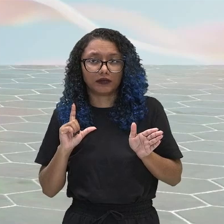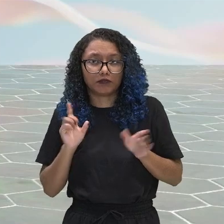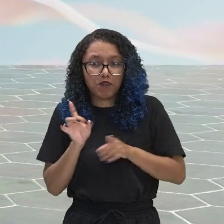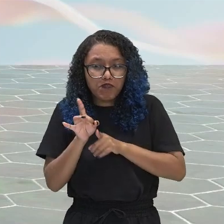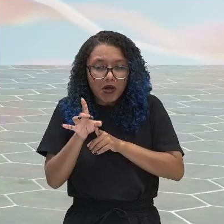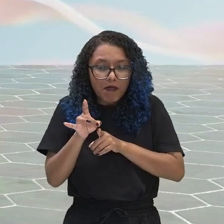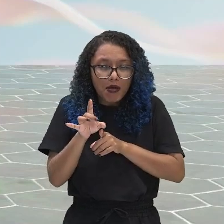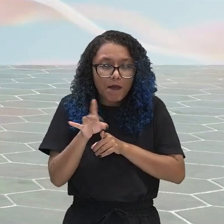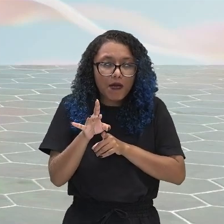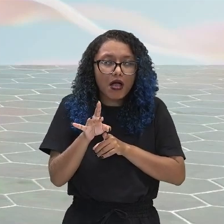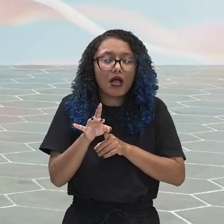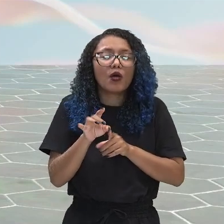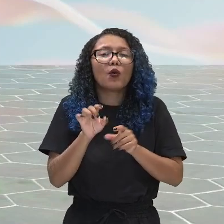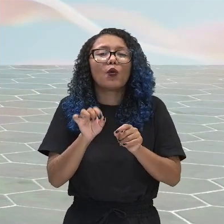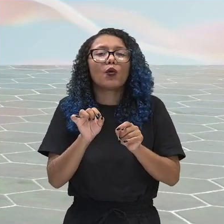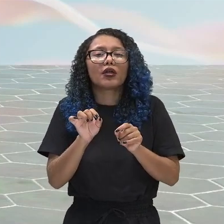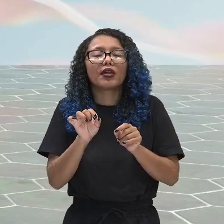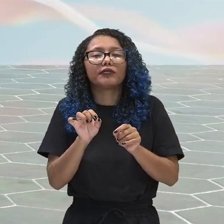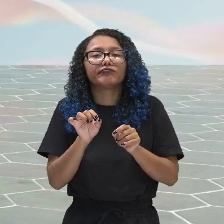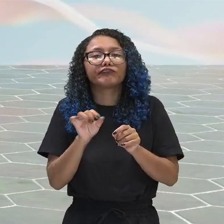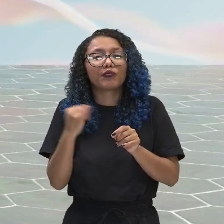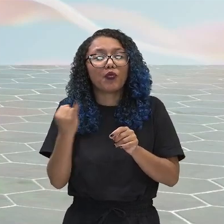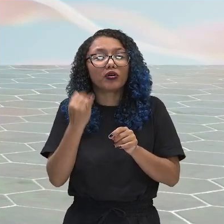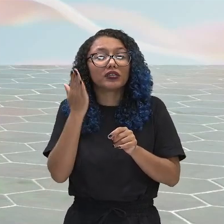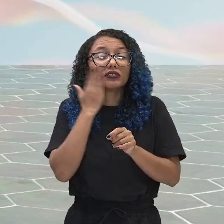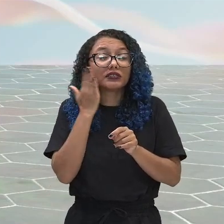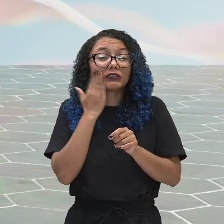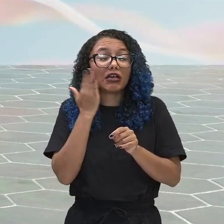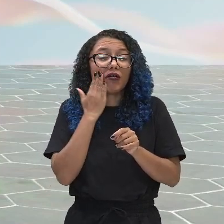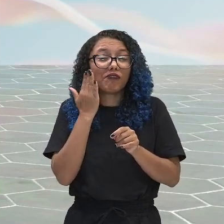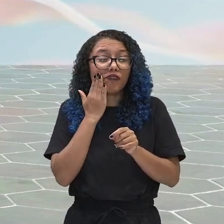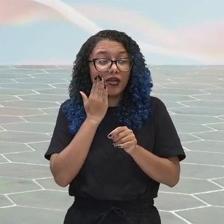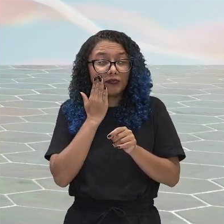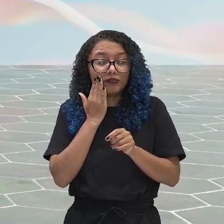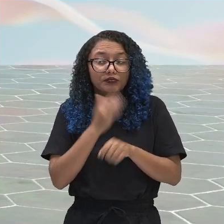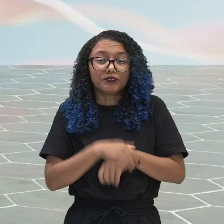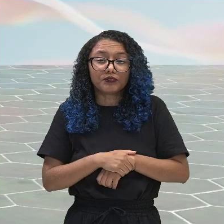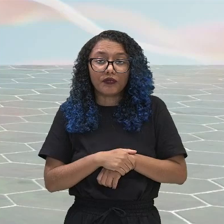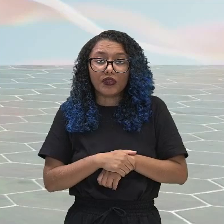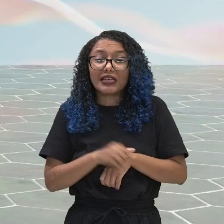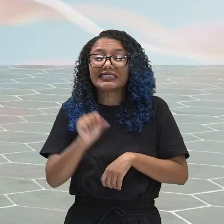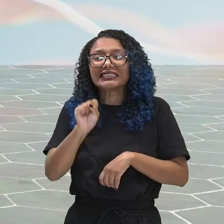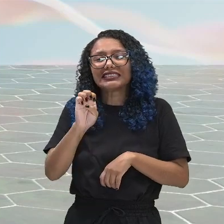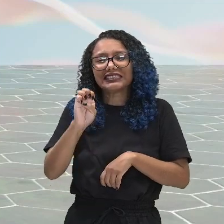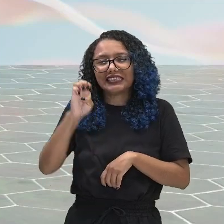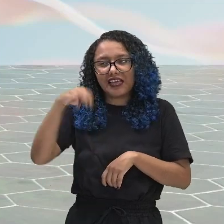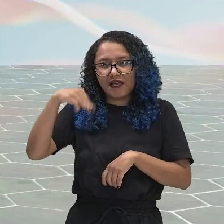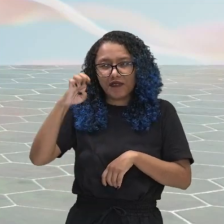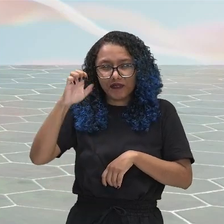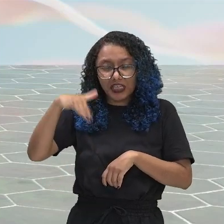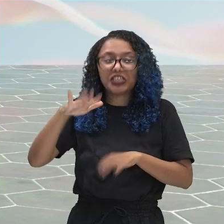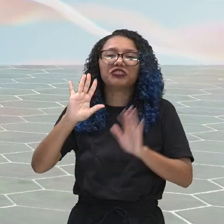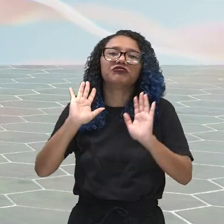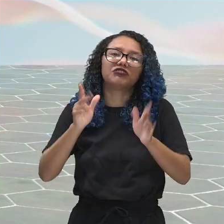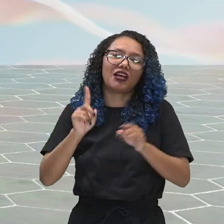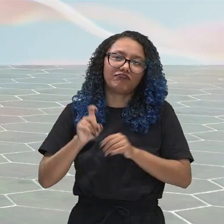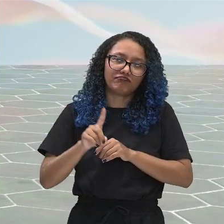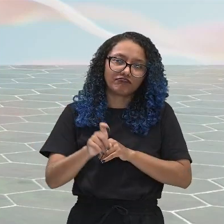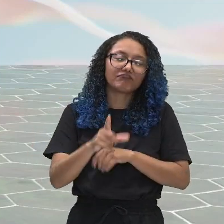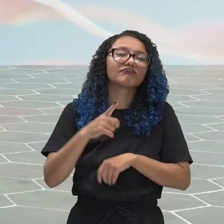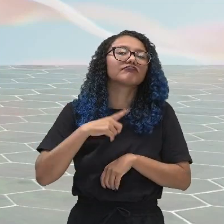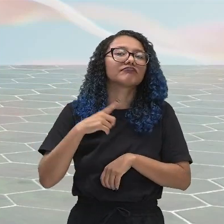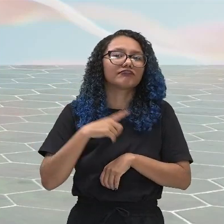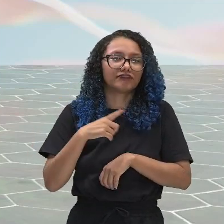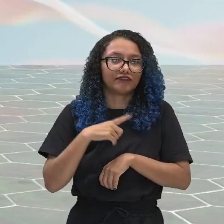da ejaculação, ainda assim no sêmen já vai ter espermatozoides, é importante deixar claro isso, né, para